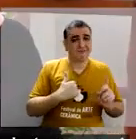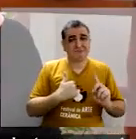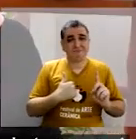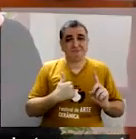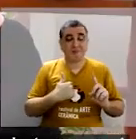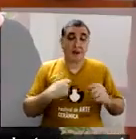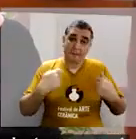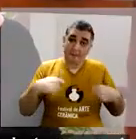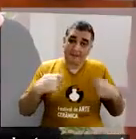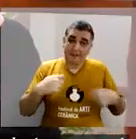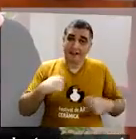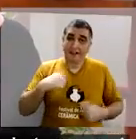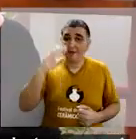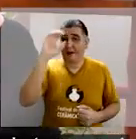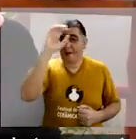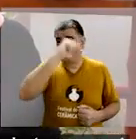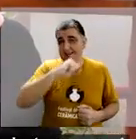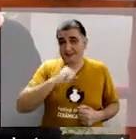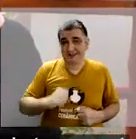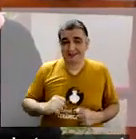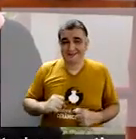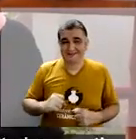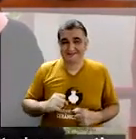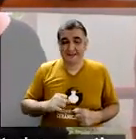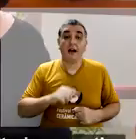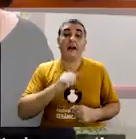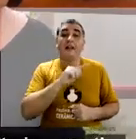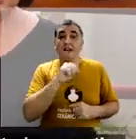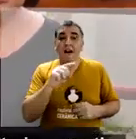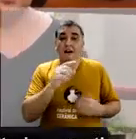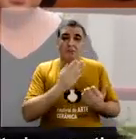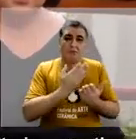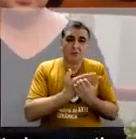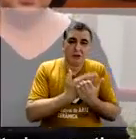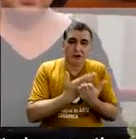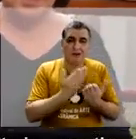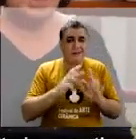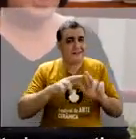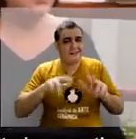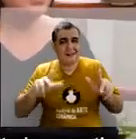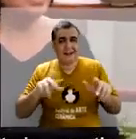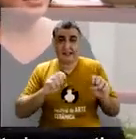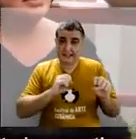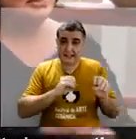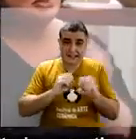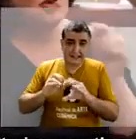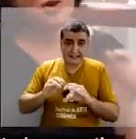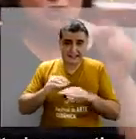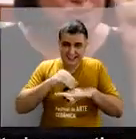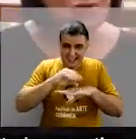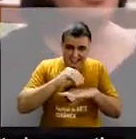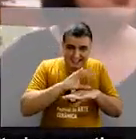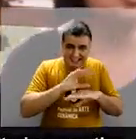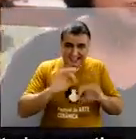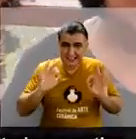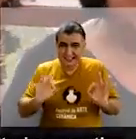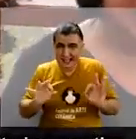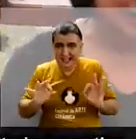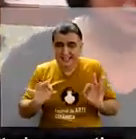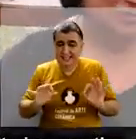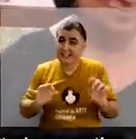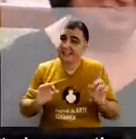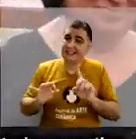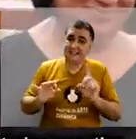Ninguém ensina você a fazer queima nas escolas. É muito difícil, ninguém ensina. Na verdade, então, as escolas não te dão um pulo